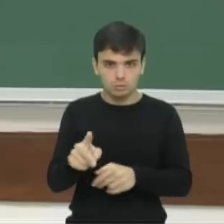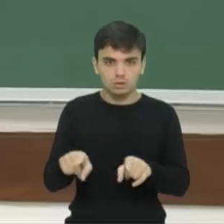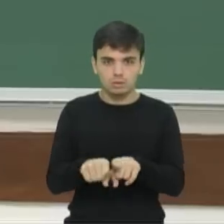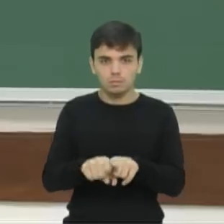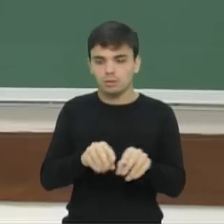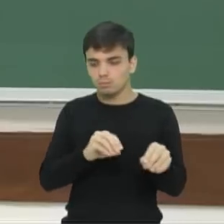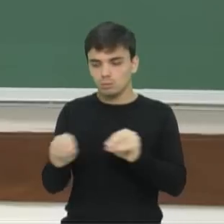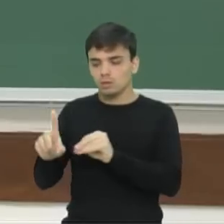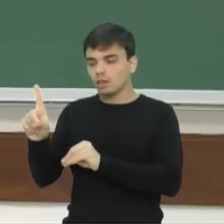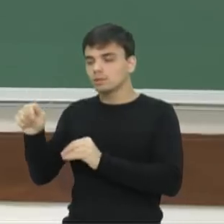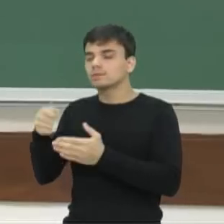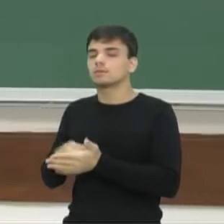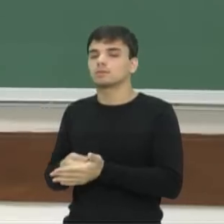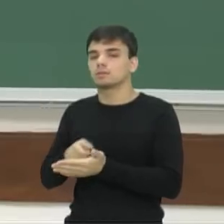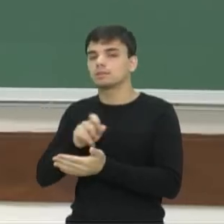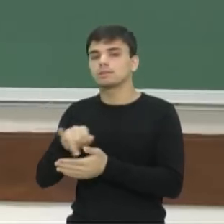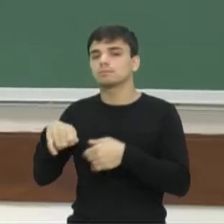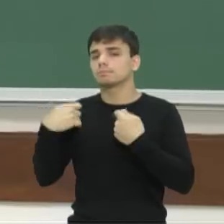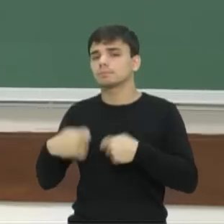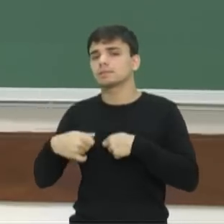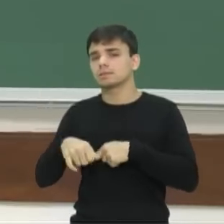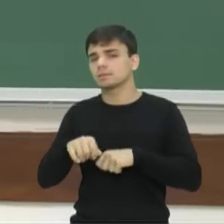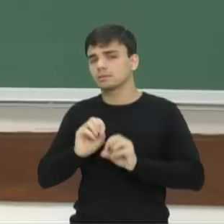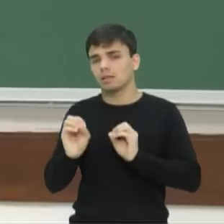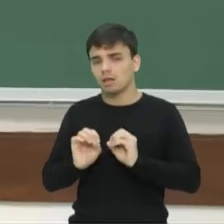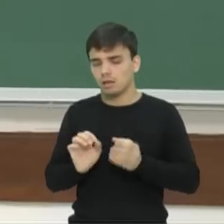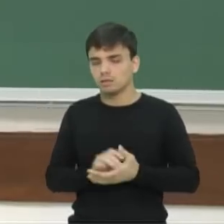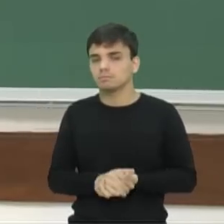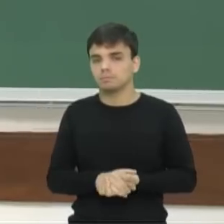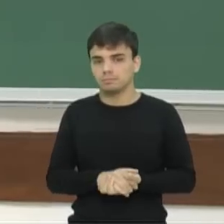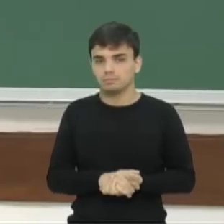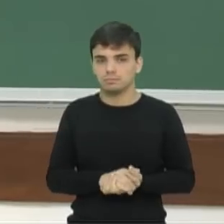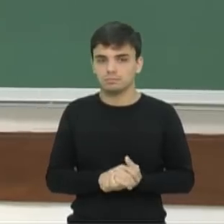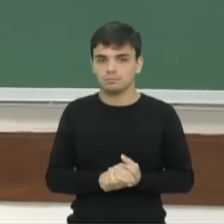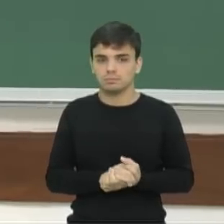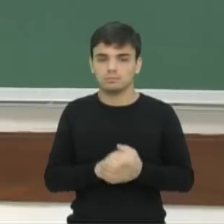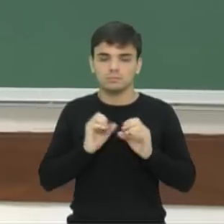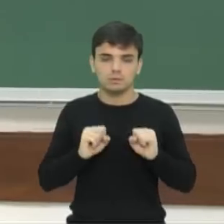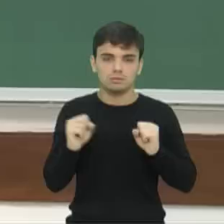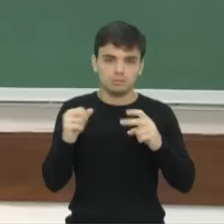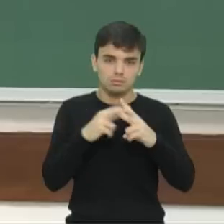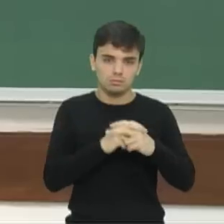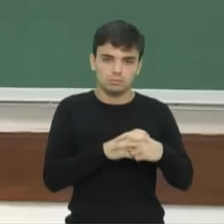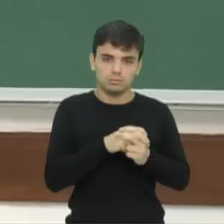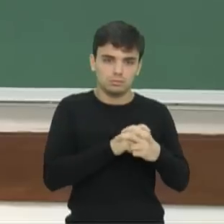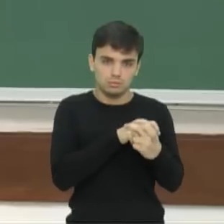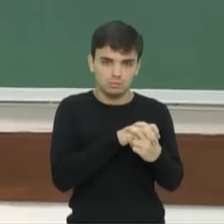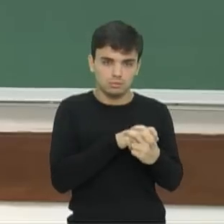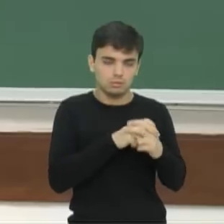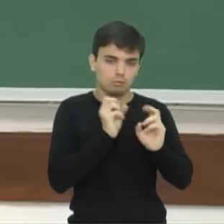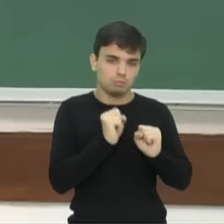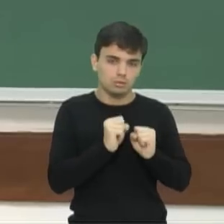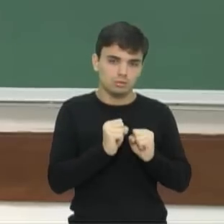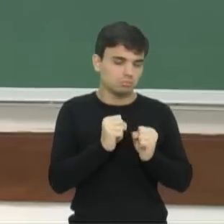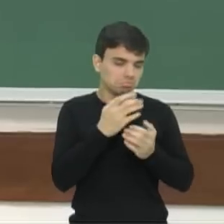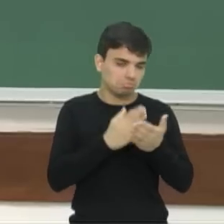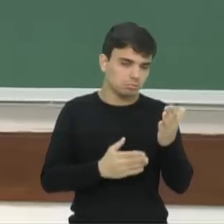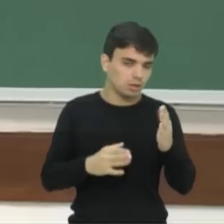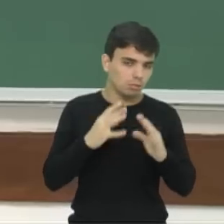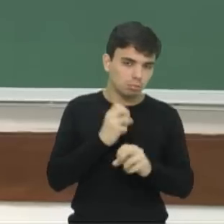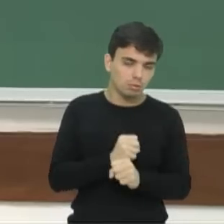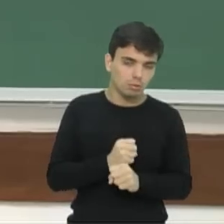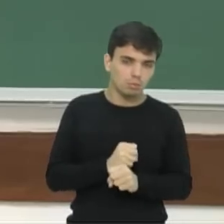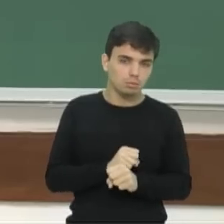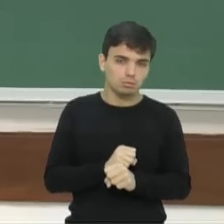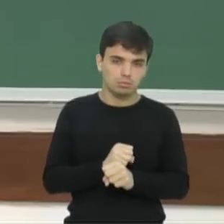vai para a decisão, se necessário for, né? Se nenhum golpe for aplicado. Pode ser um golpe de finalização, pode ser um golpe também de meio ponto, que nós vamos ver